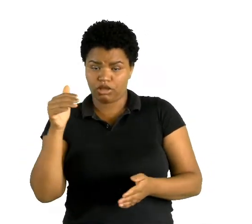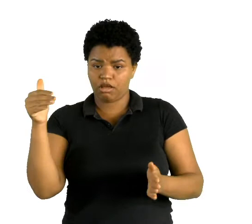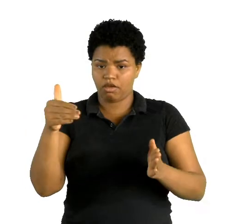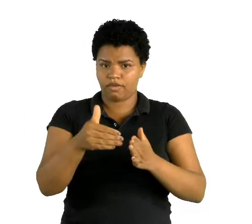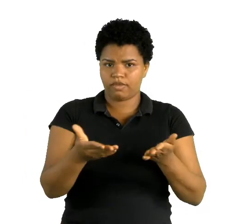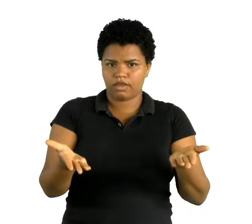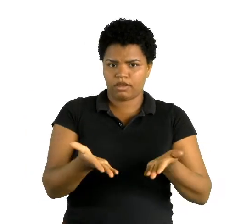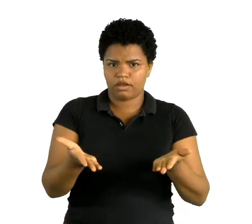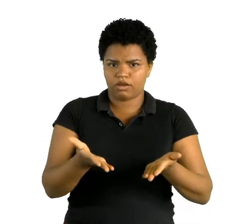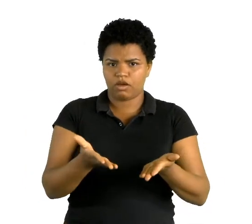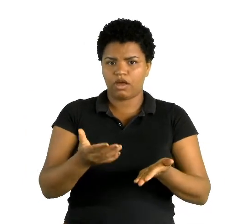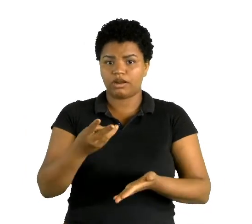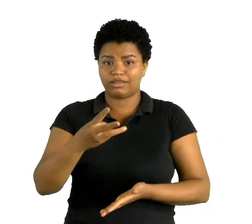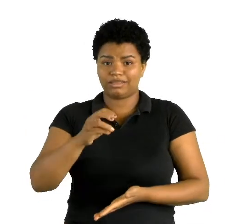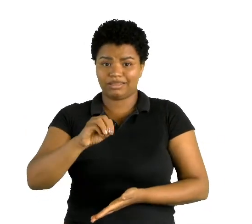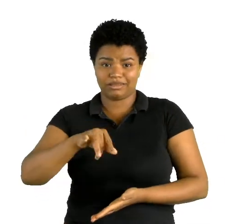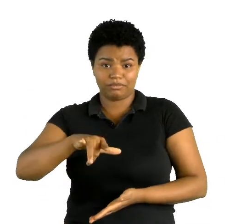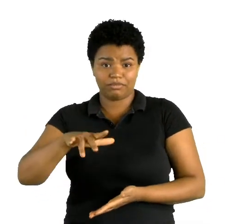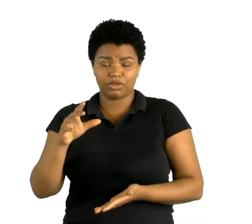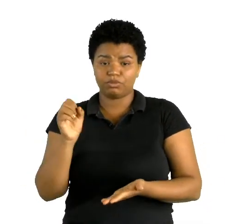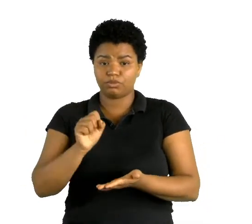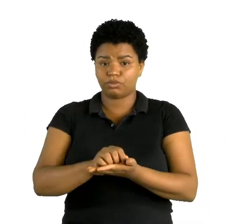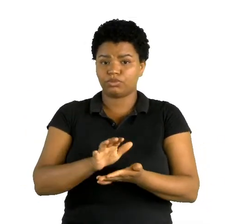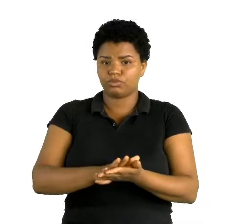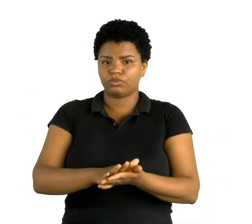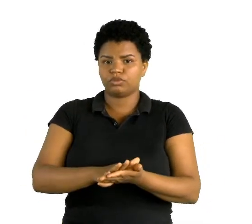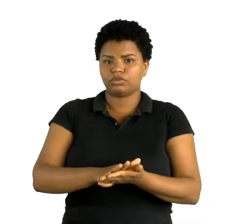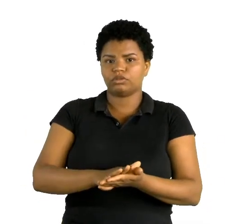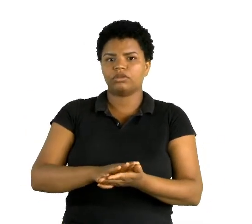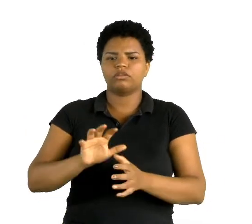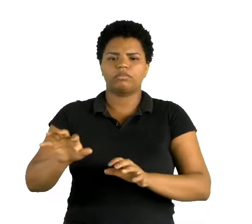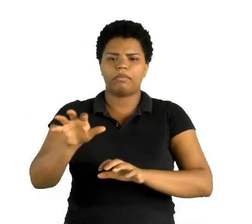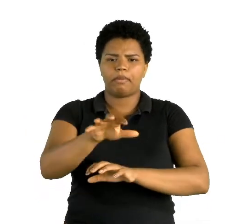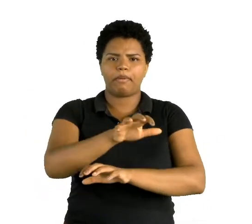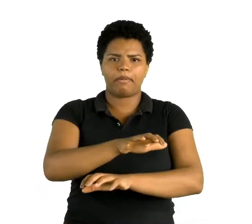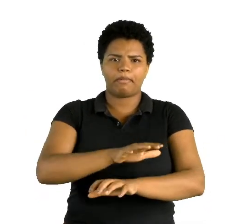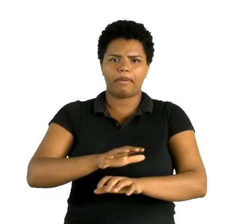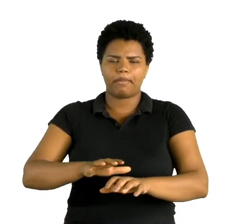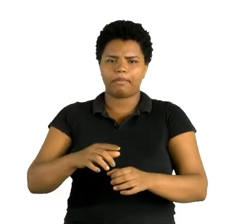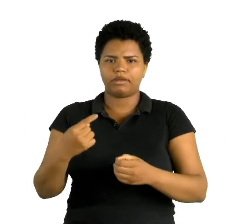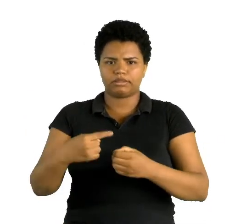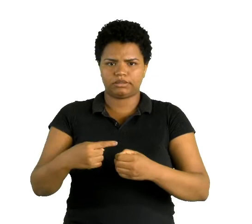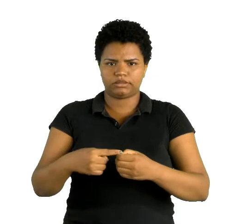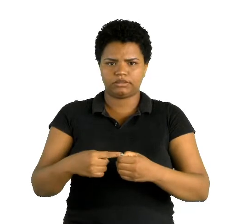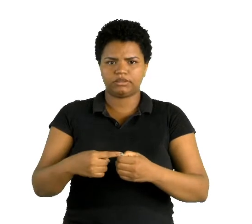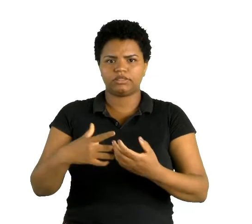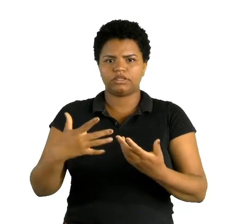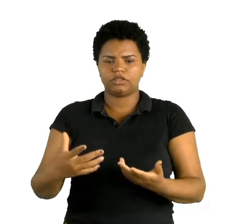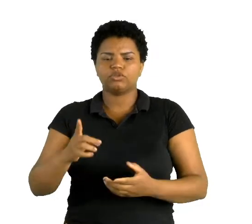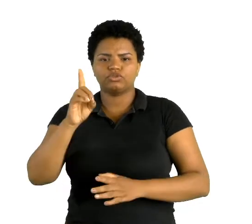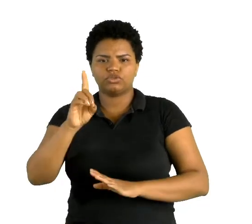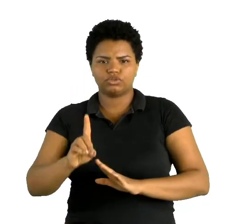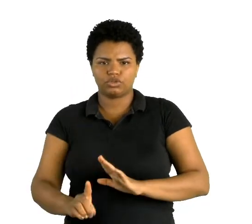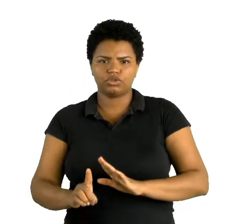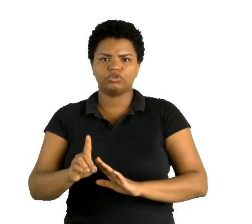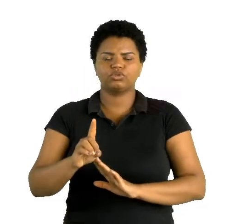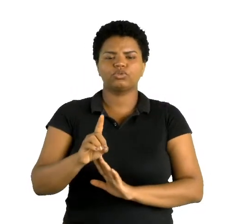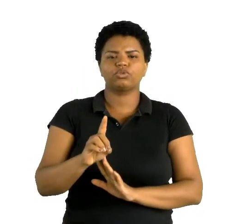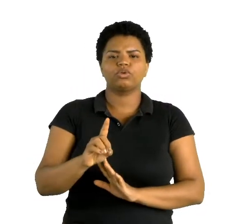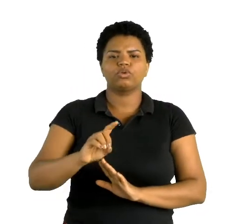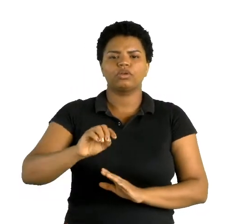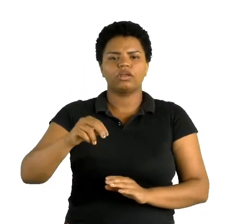diversos pontos da cidade. O diretor do Departamento de Parques e Jardins da Nova Cap, Raimundo